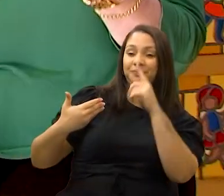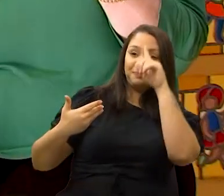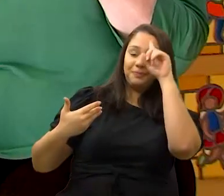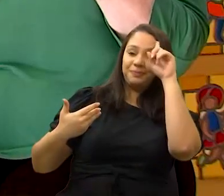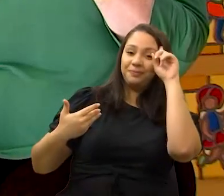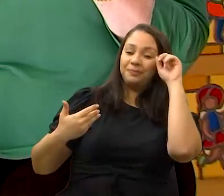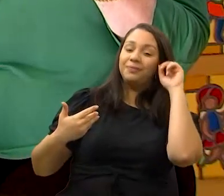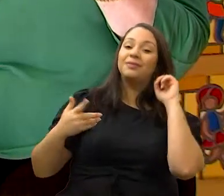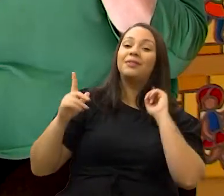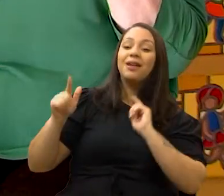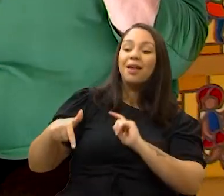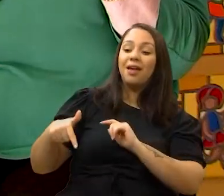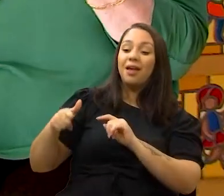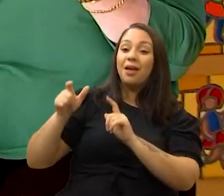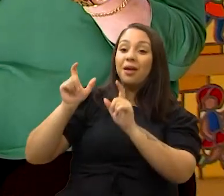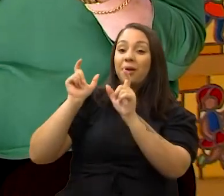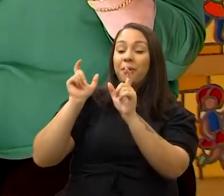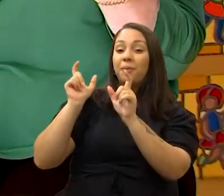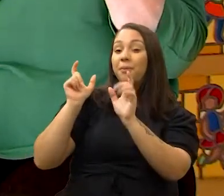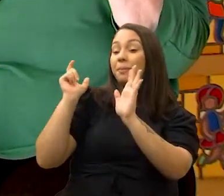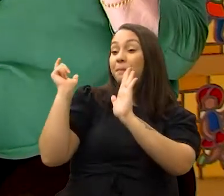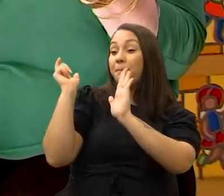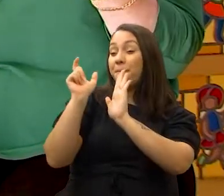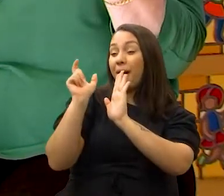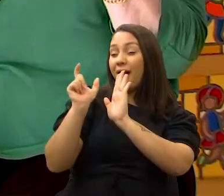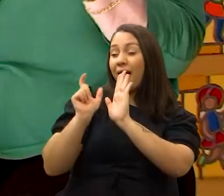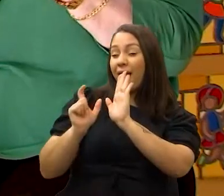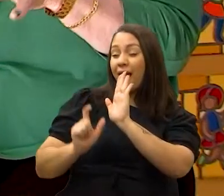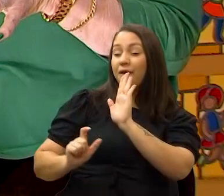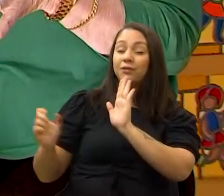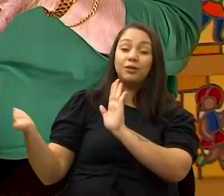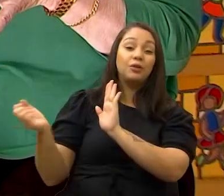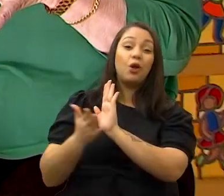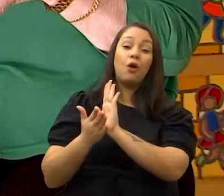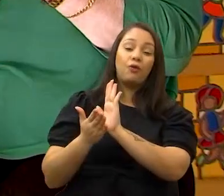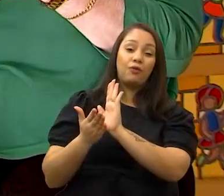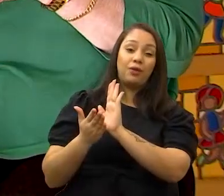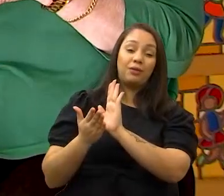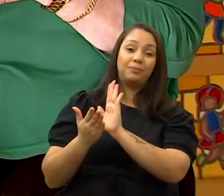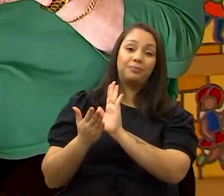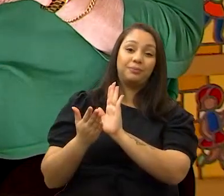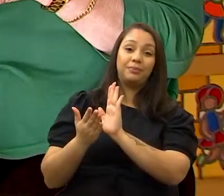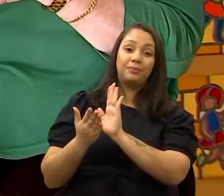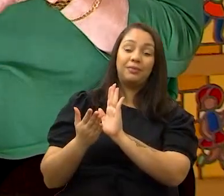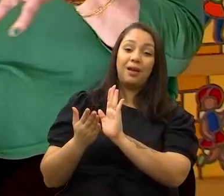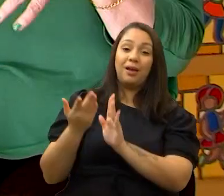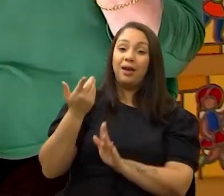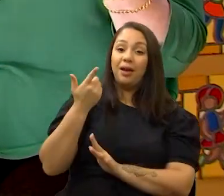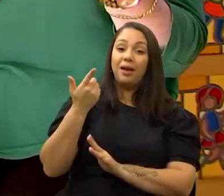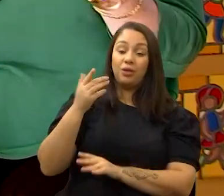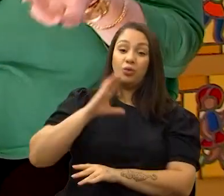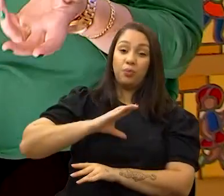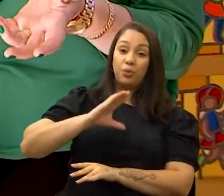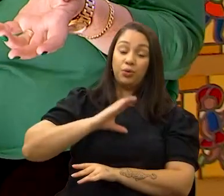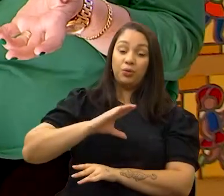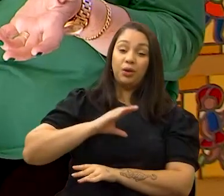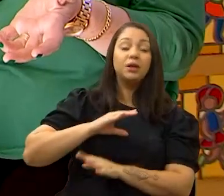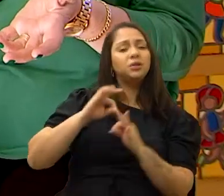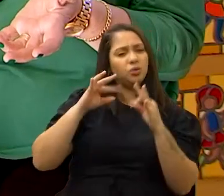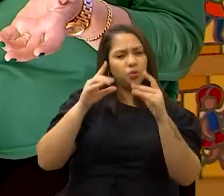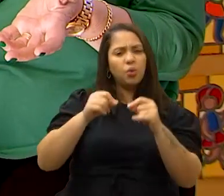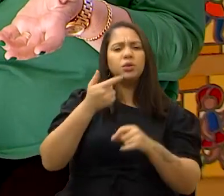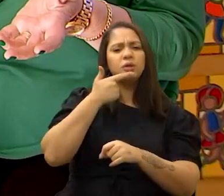estão, vamos dizer assim, entrando muitas palavras novas na língua portuguesa. Em todas as